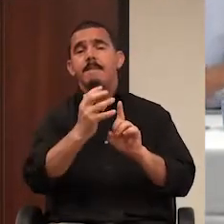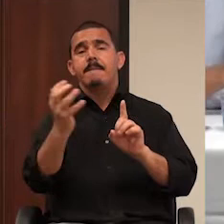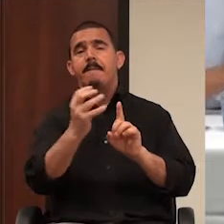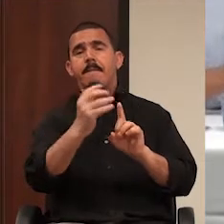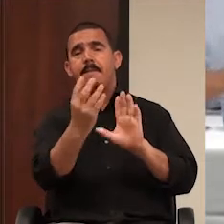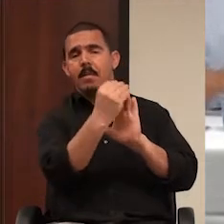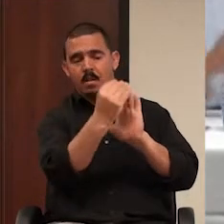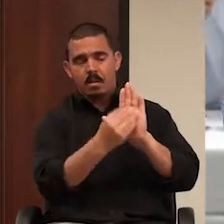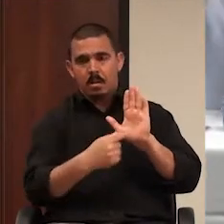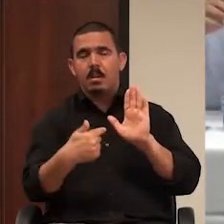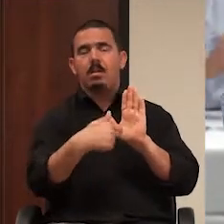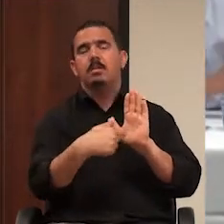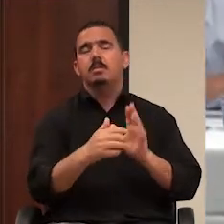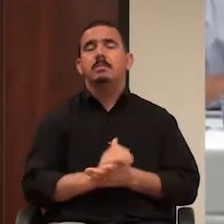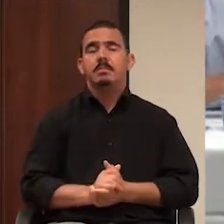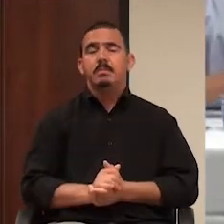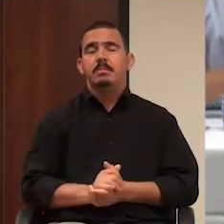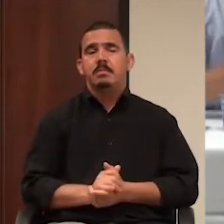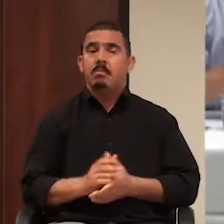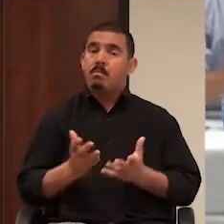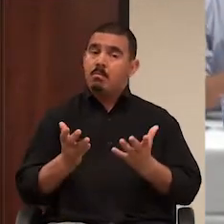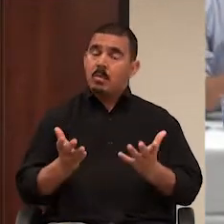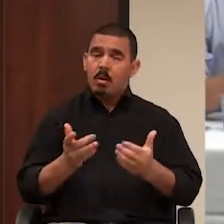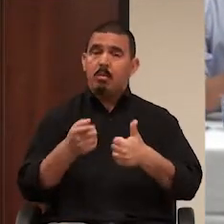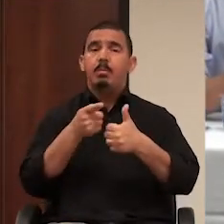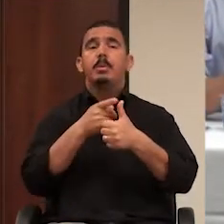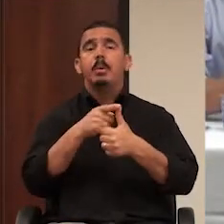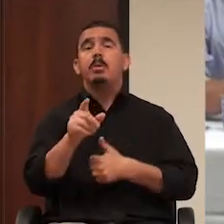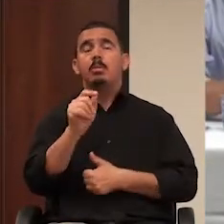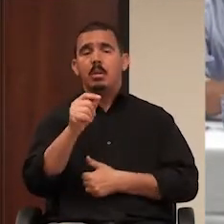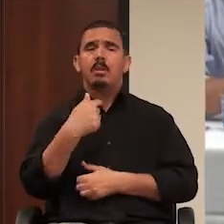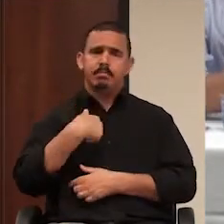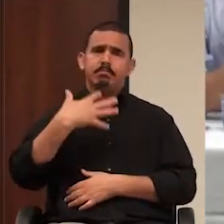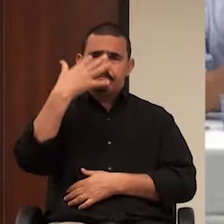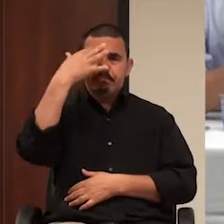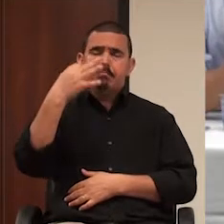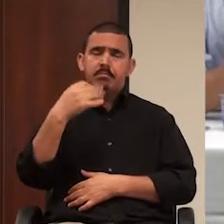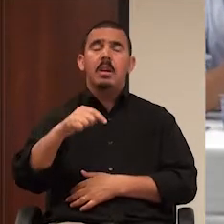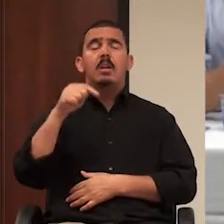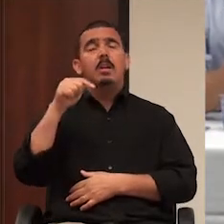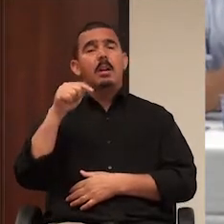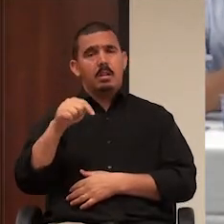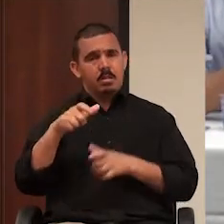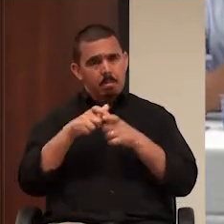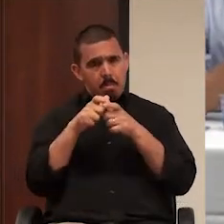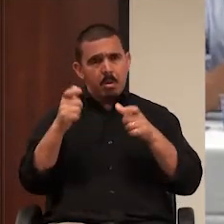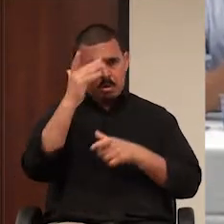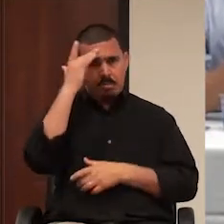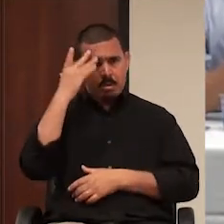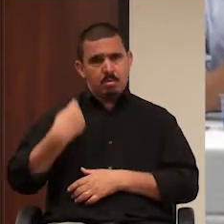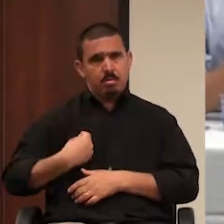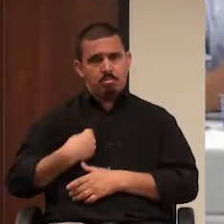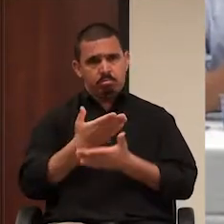no nosso processo de curatela. Então, primeira questão, eu sei que aqui a maior parte das